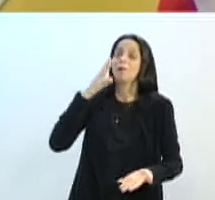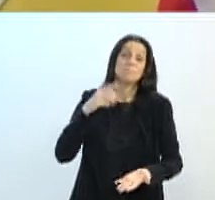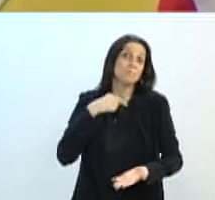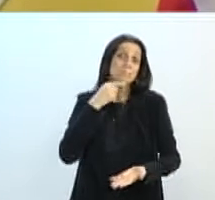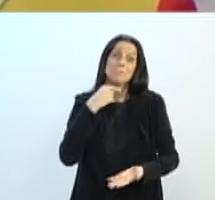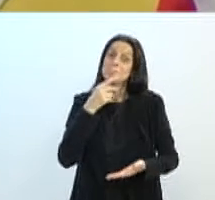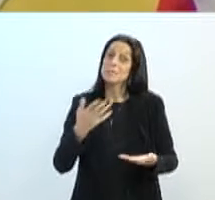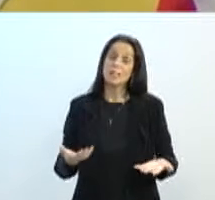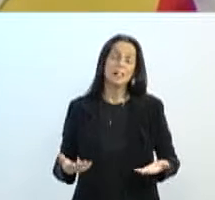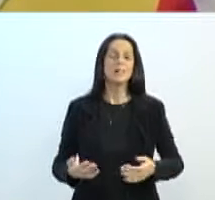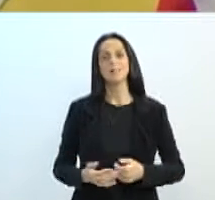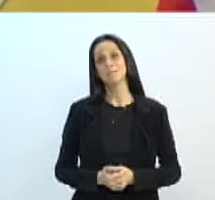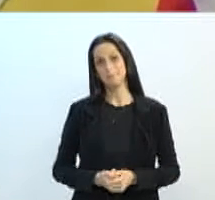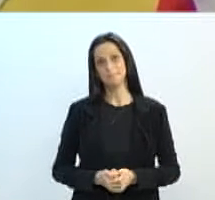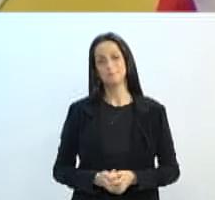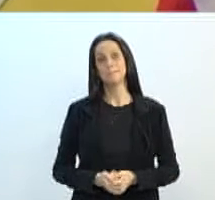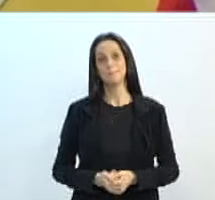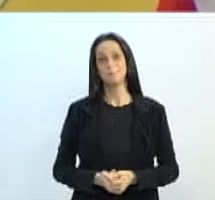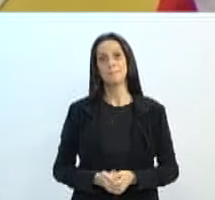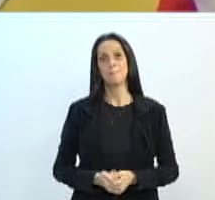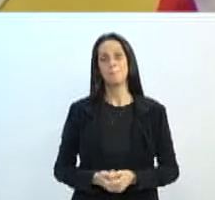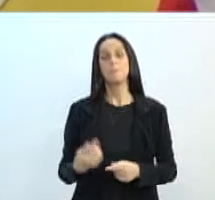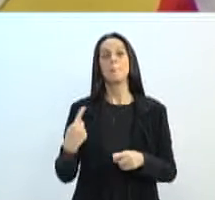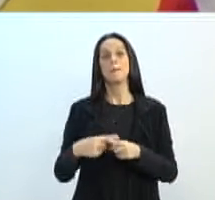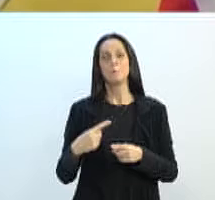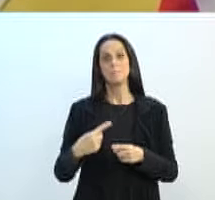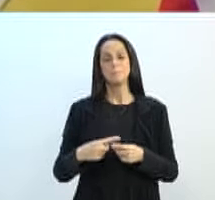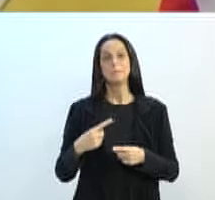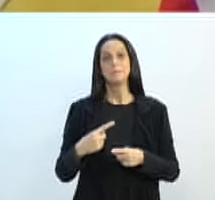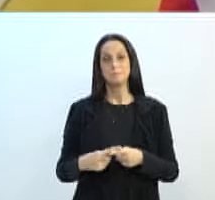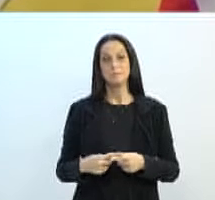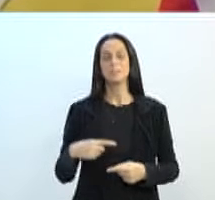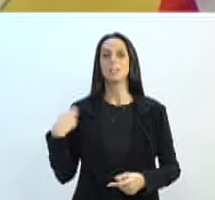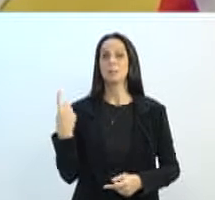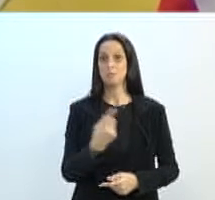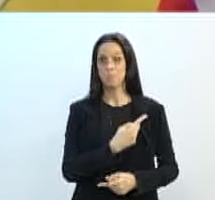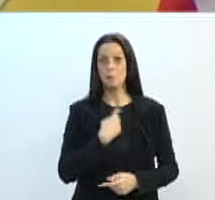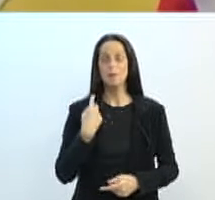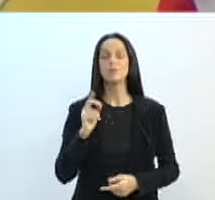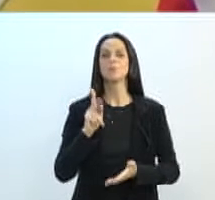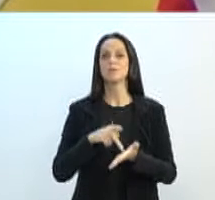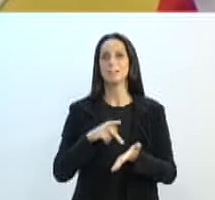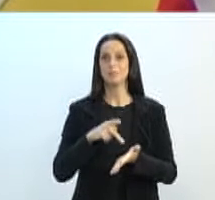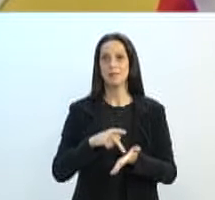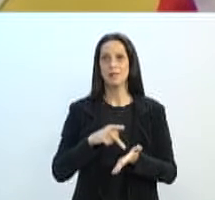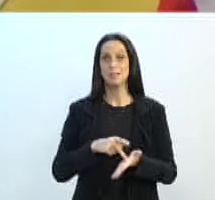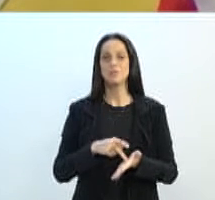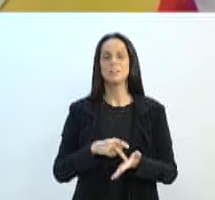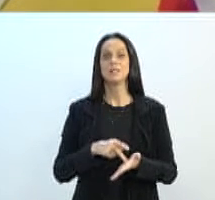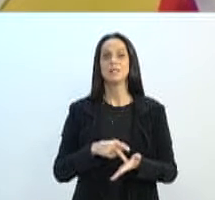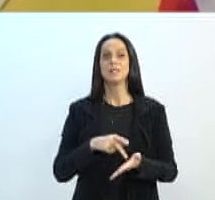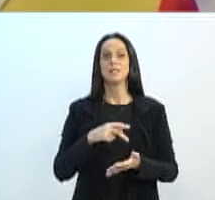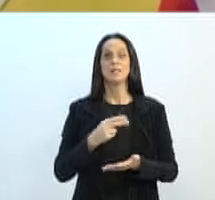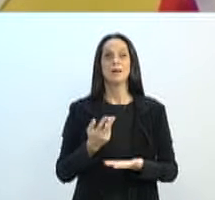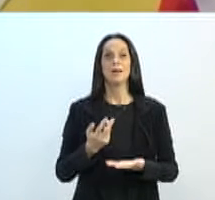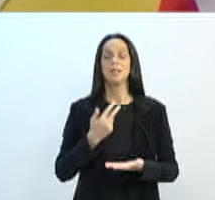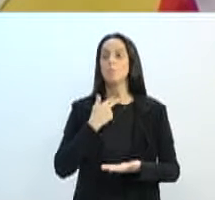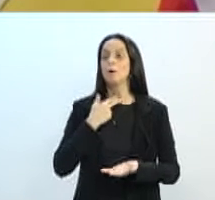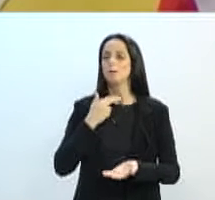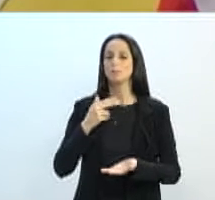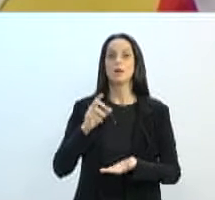mais condições de aplicar a tarifa técnica no transporte coletivo de Blumenau